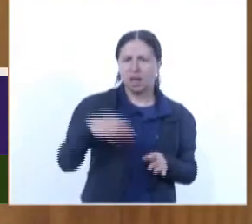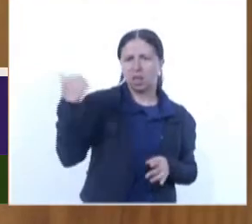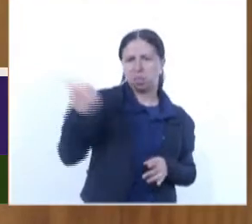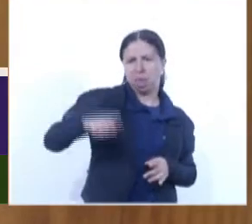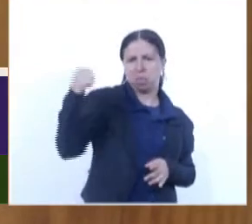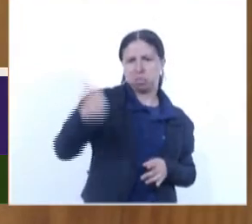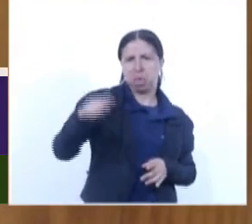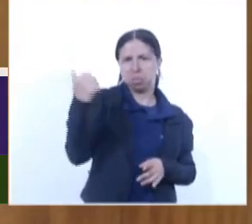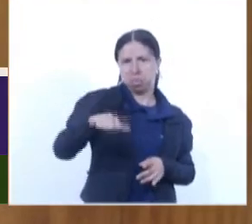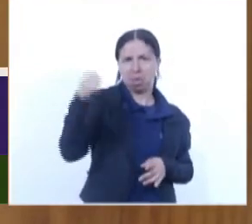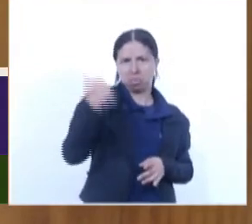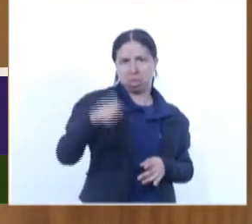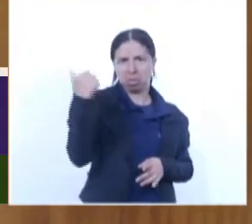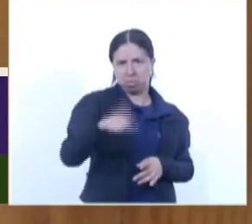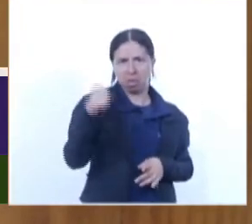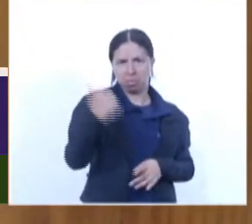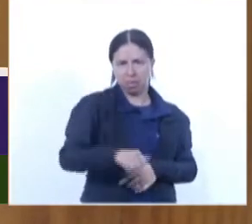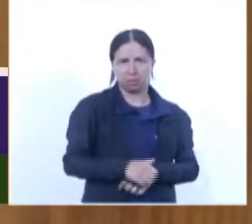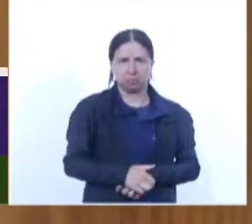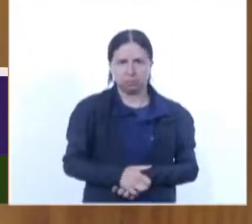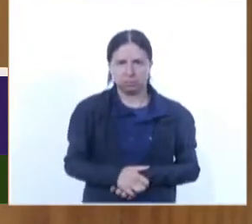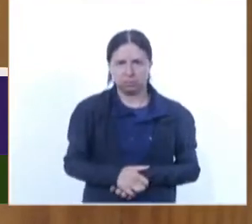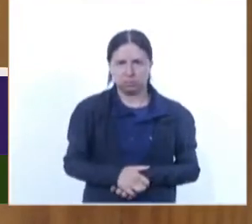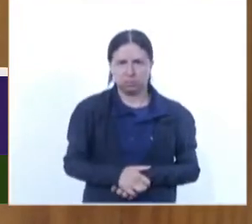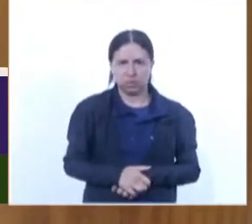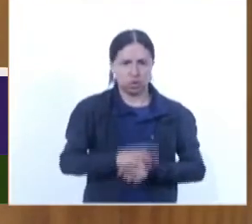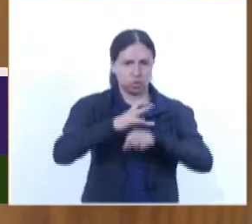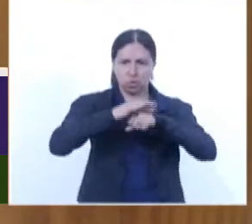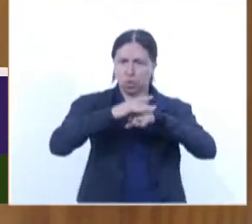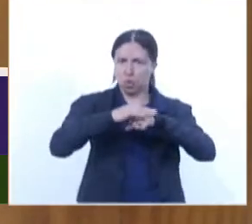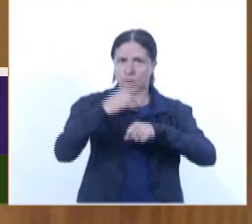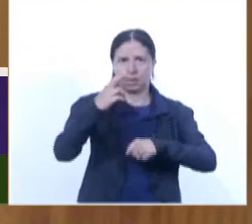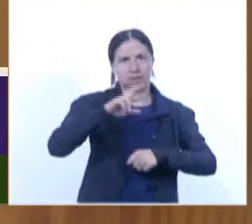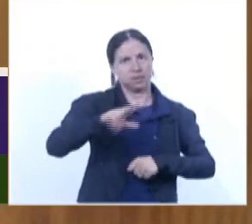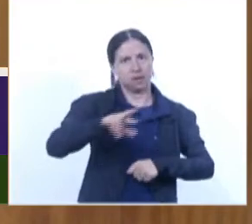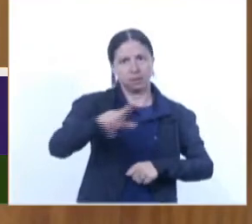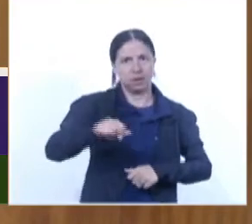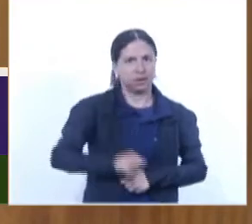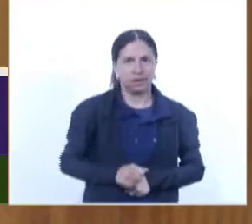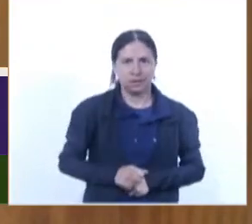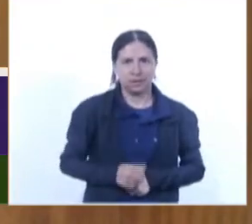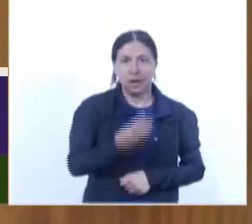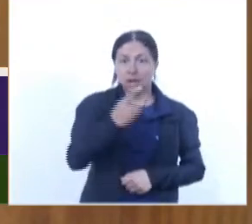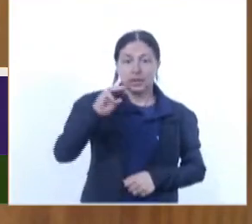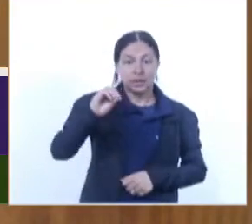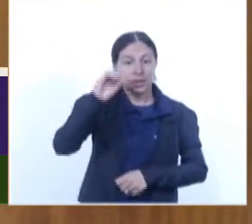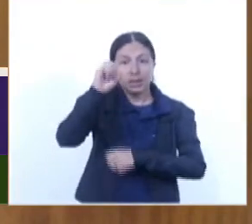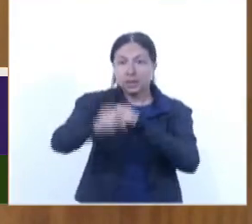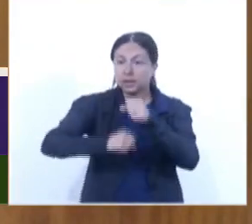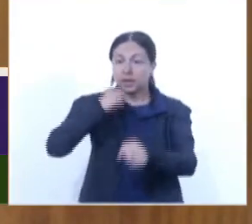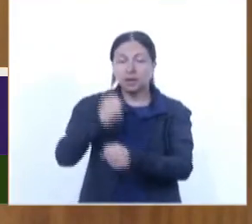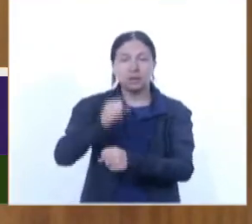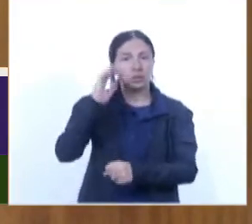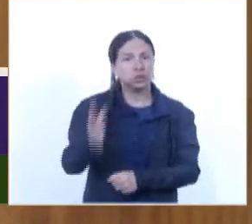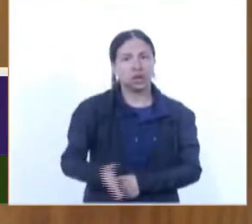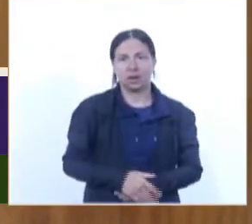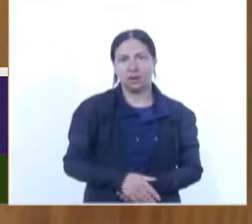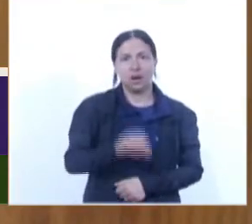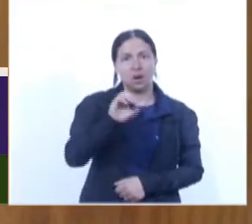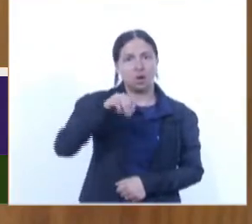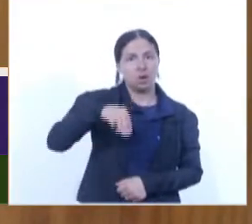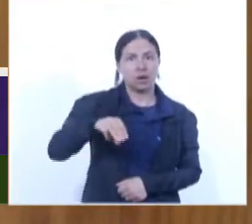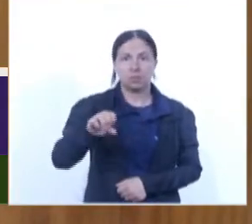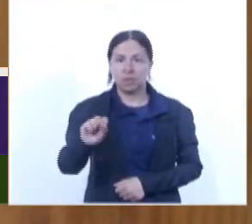o ismo da conotação de doença e a Organização Mundial de Saúde há mais de 30 anos já reverteu essa perspectiva